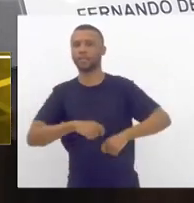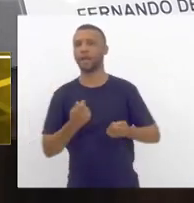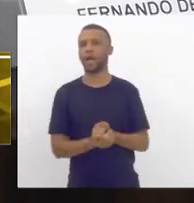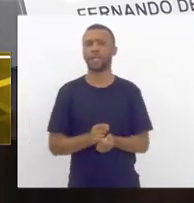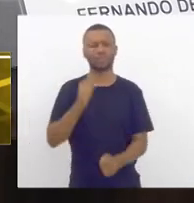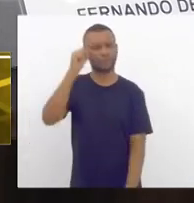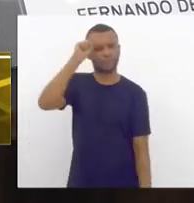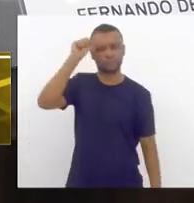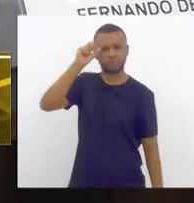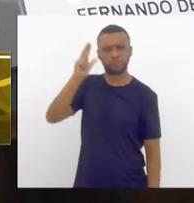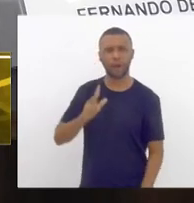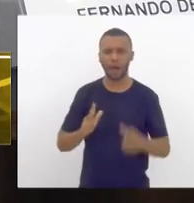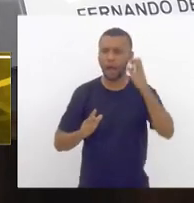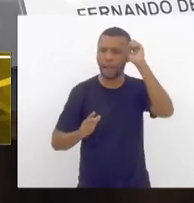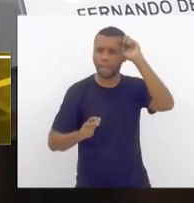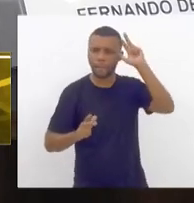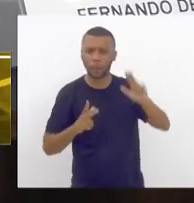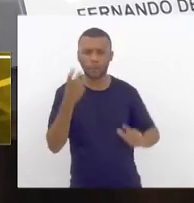sagacidade